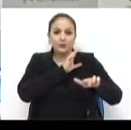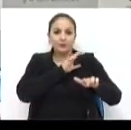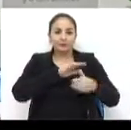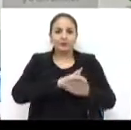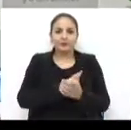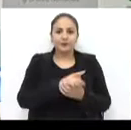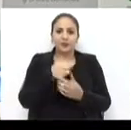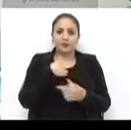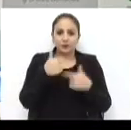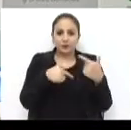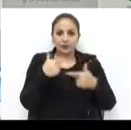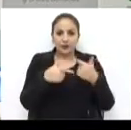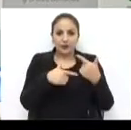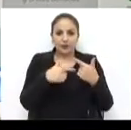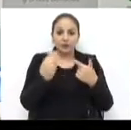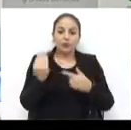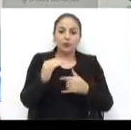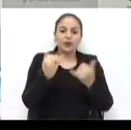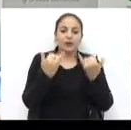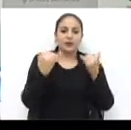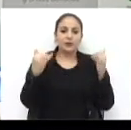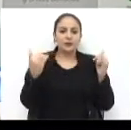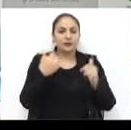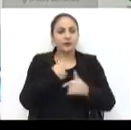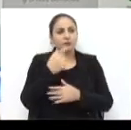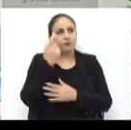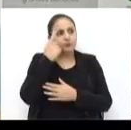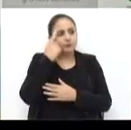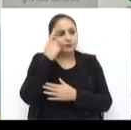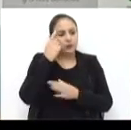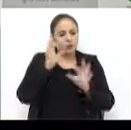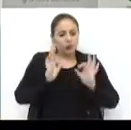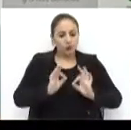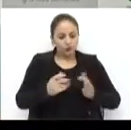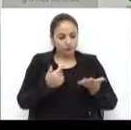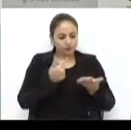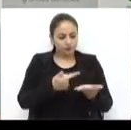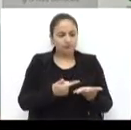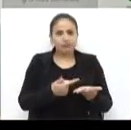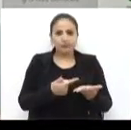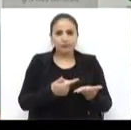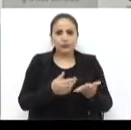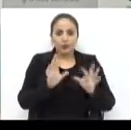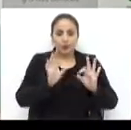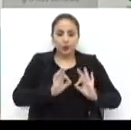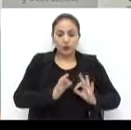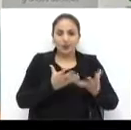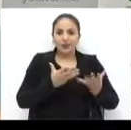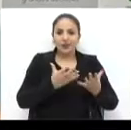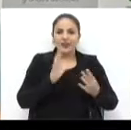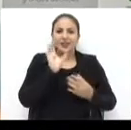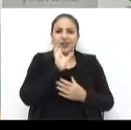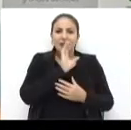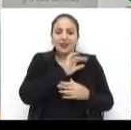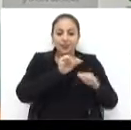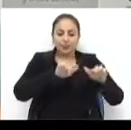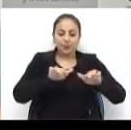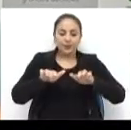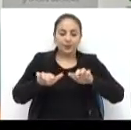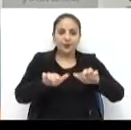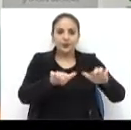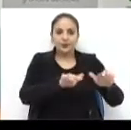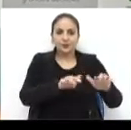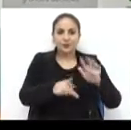com instalações elétricas, né? Então me caiu um projeto em mão, né? Projeto de aquecimento, de